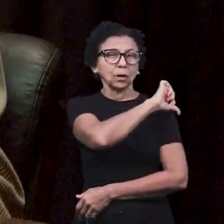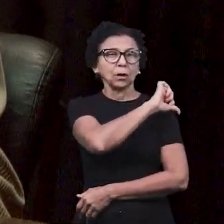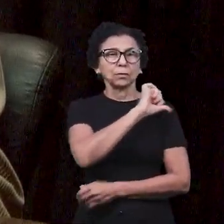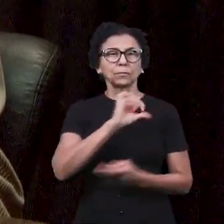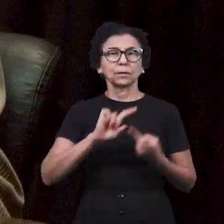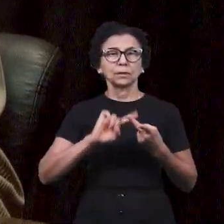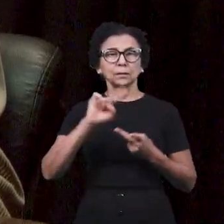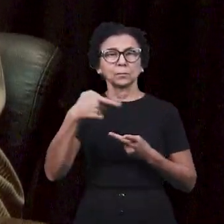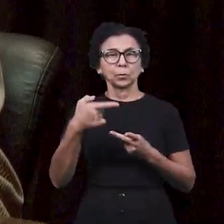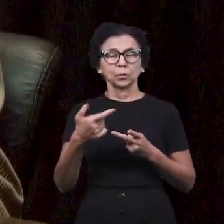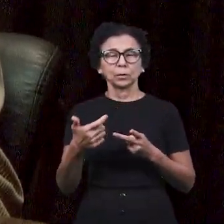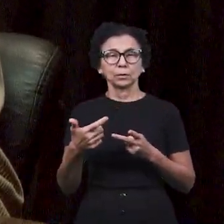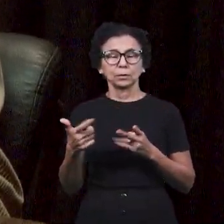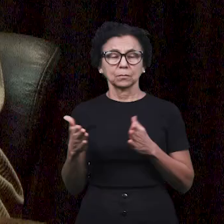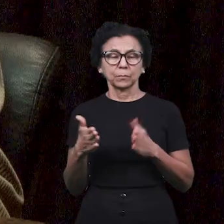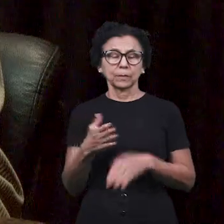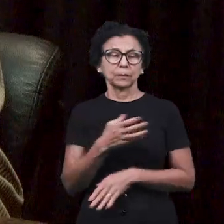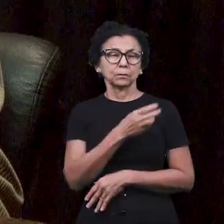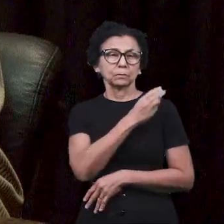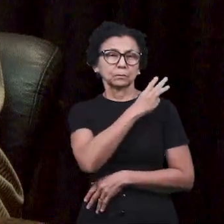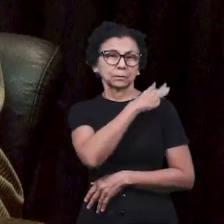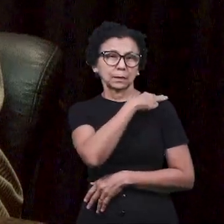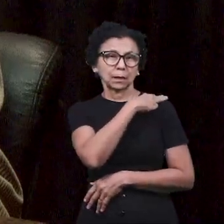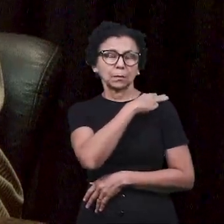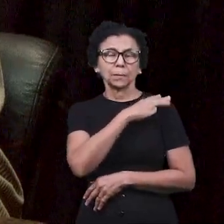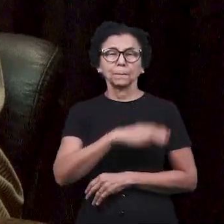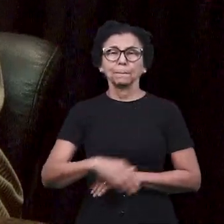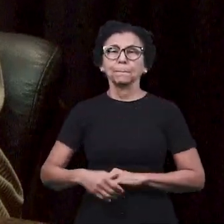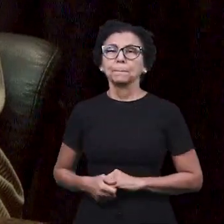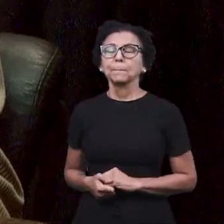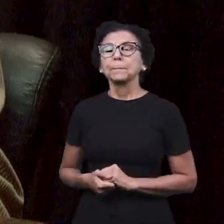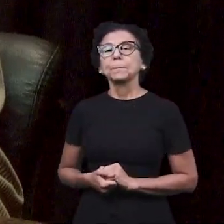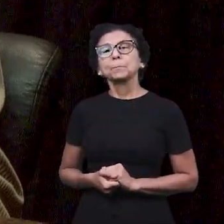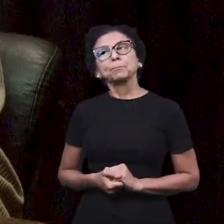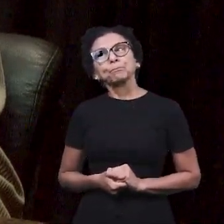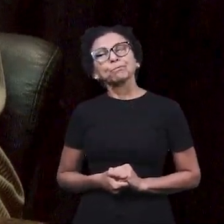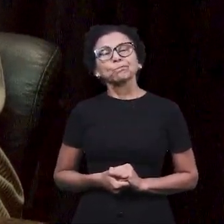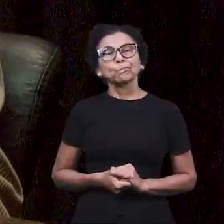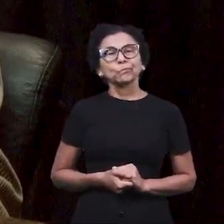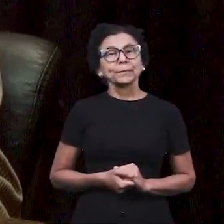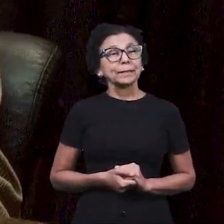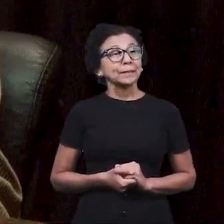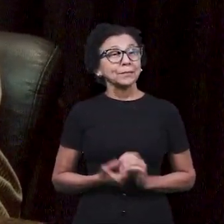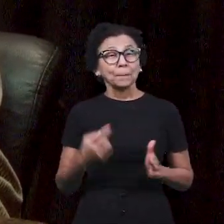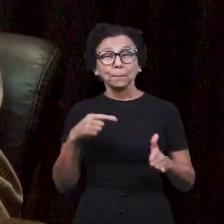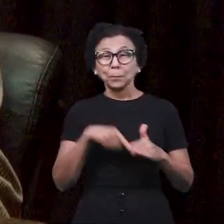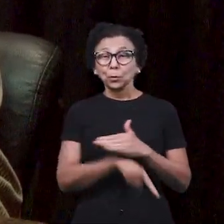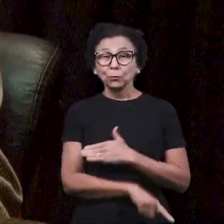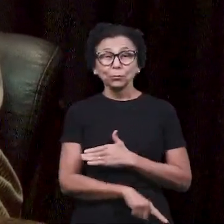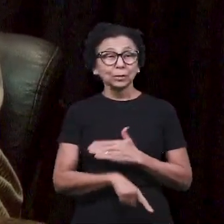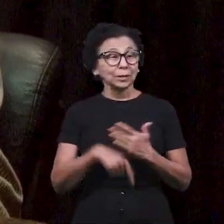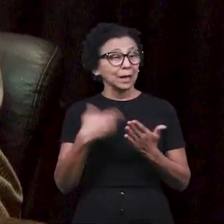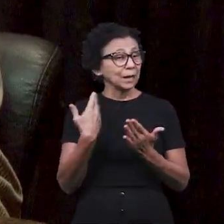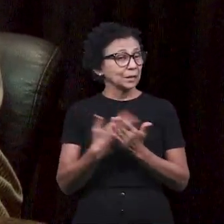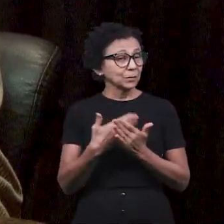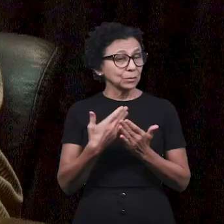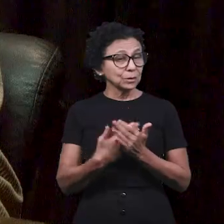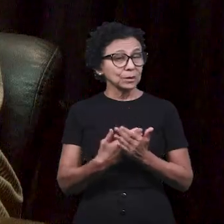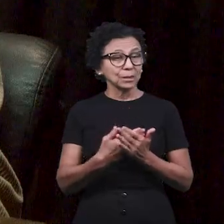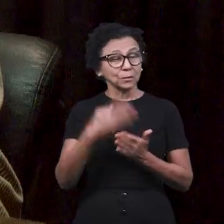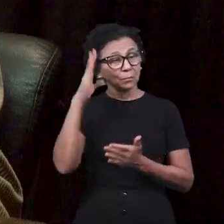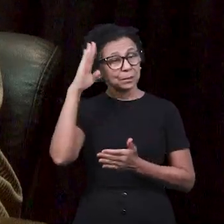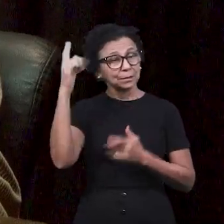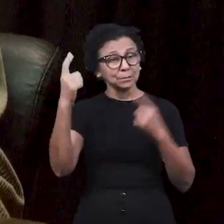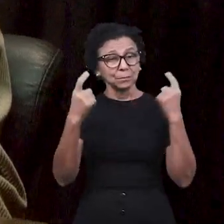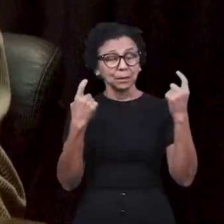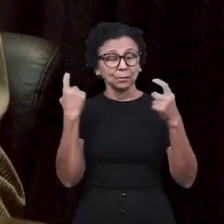o segundo grau, né? É o momento que ele vai ali, vamos dizer assim, mergulhar no estudo. A preocupação principal dele